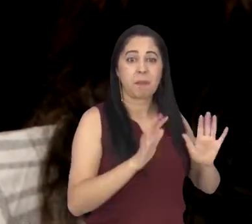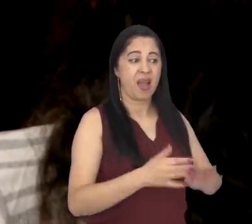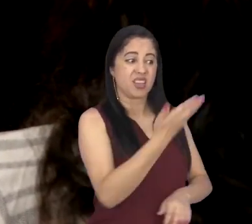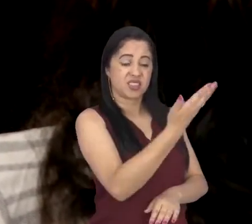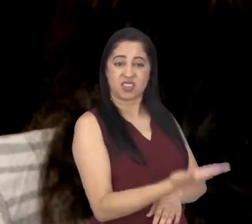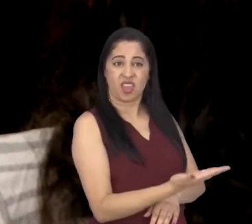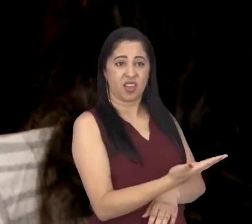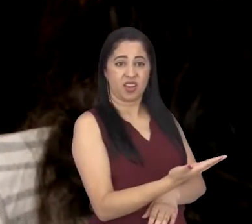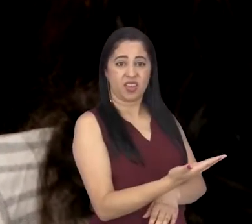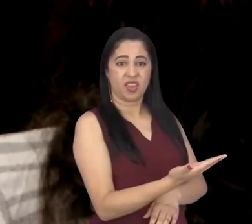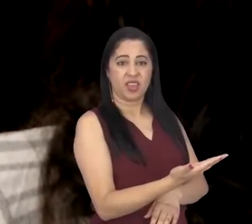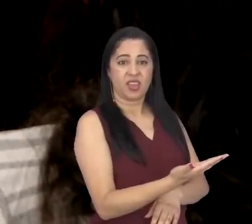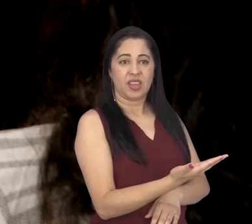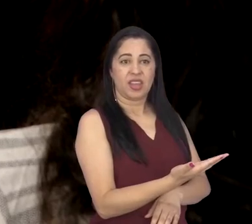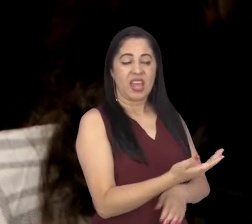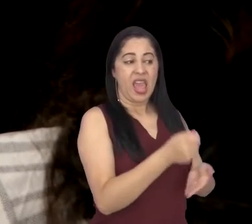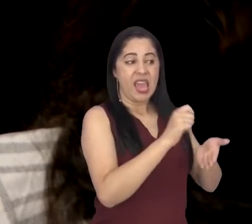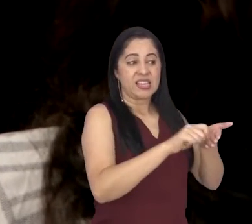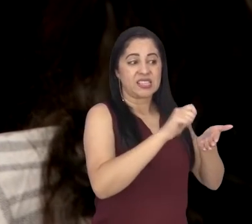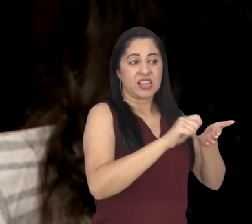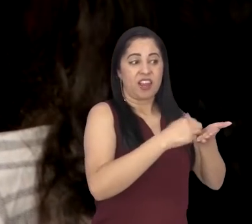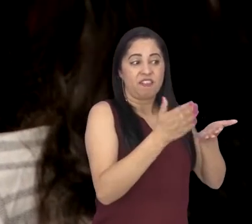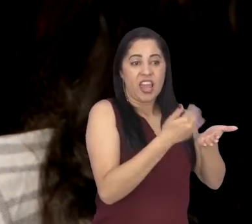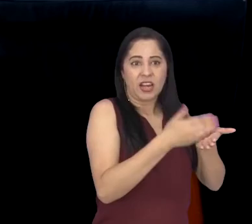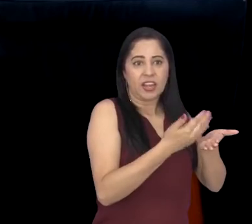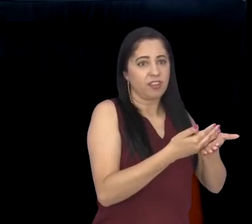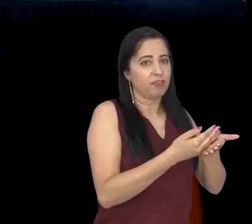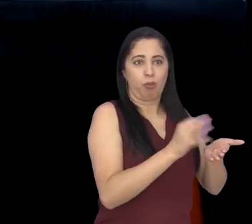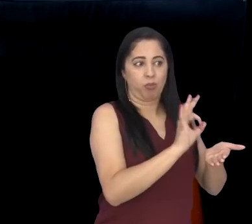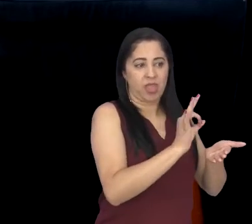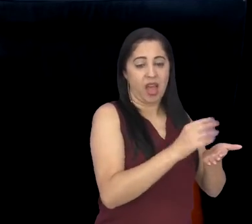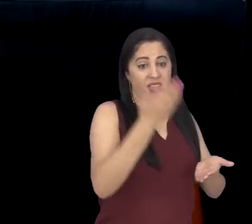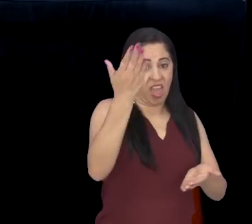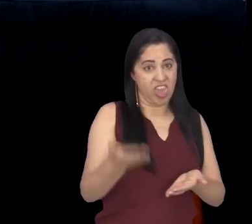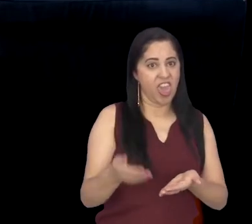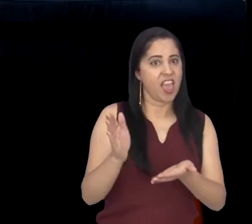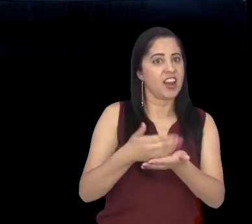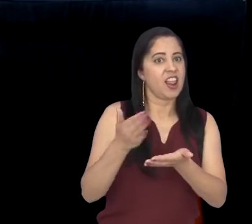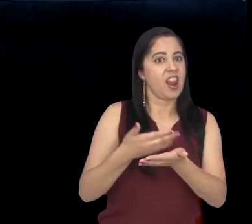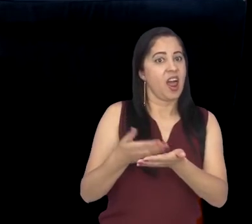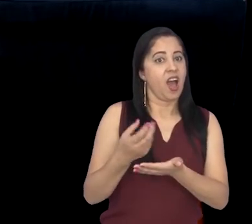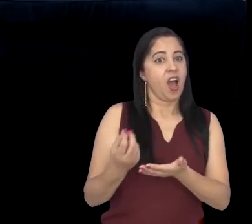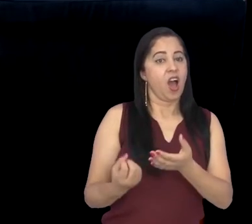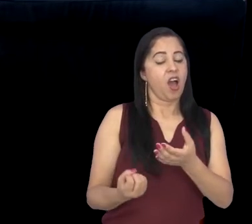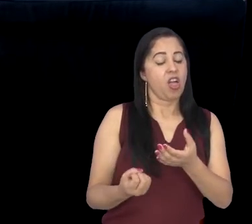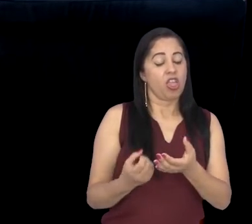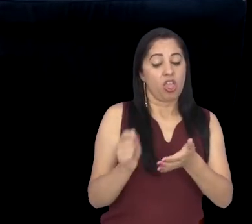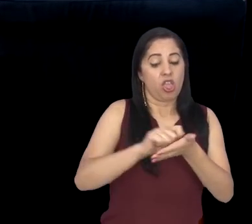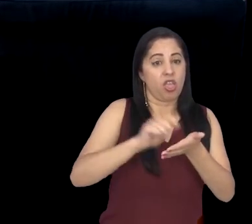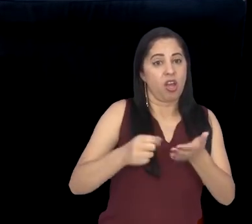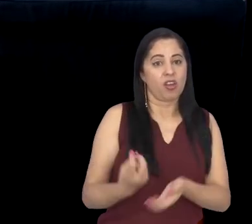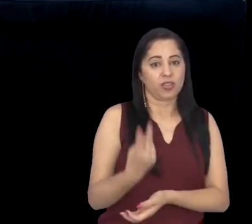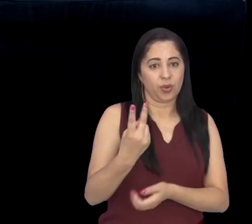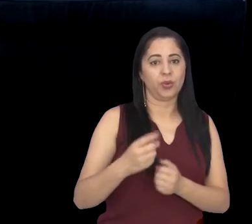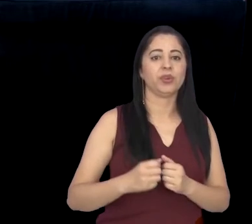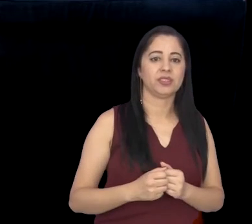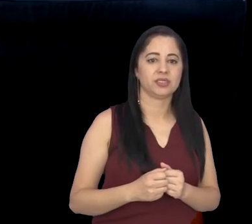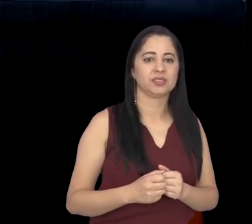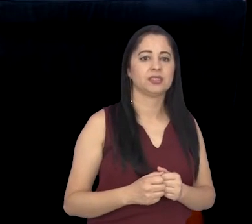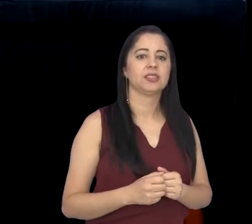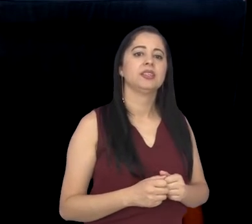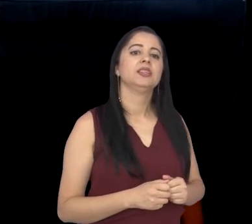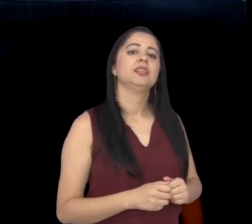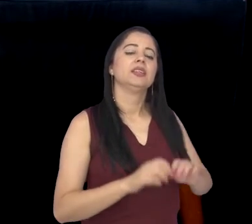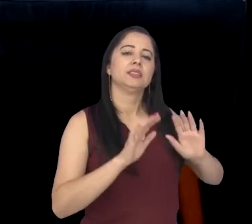exemplo, não escreveria o livro que o Caetano escreveu, 2, por exemplo, né, que eu tenho. Então, por isso que o Bob Dylan também escreveu